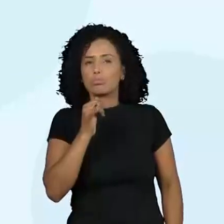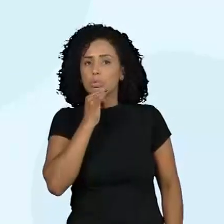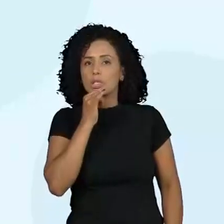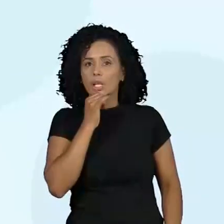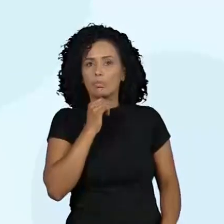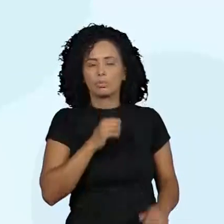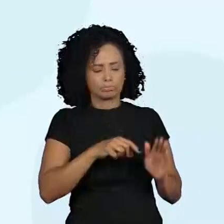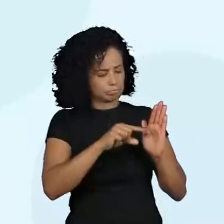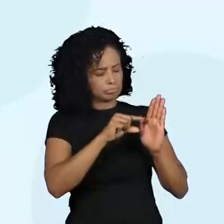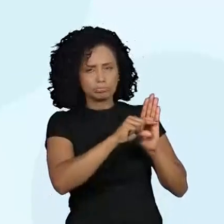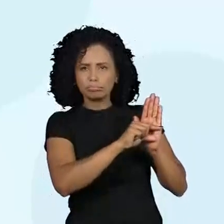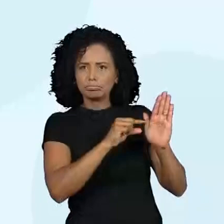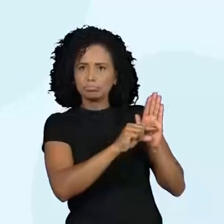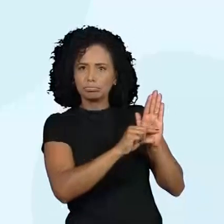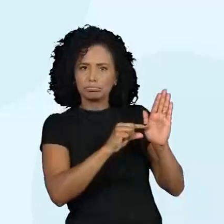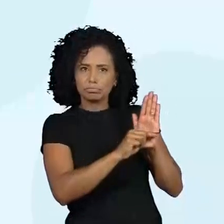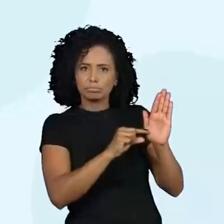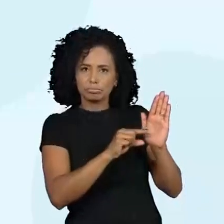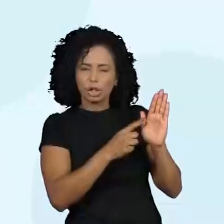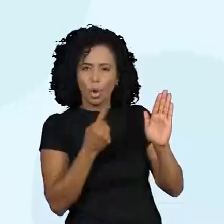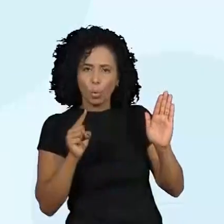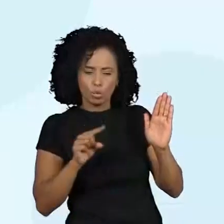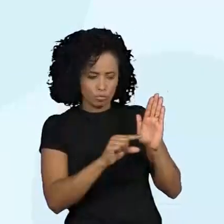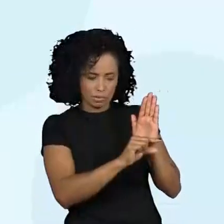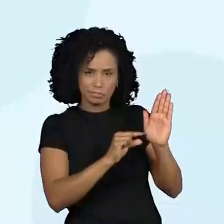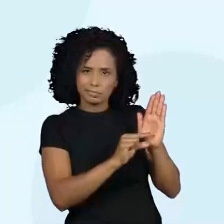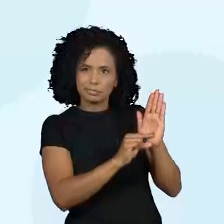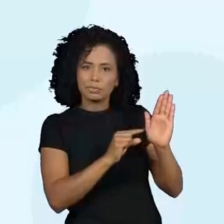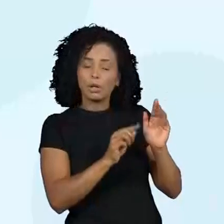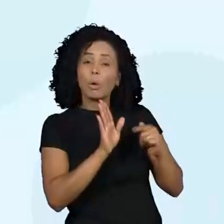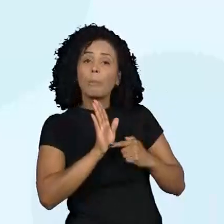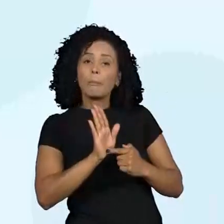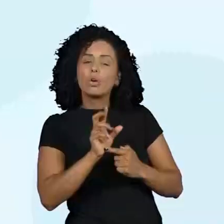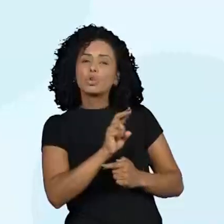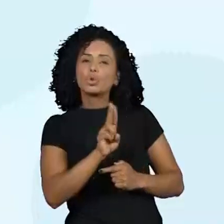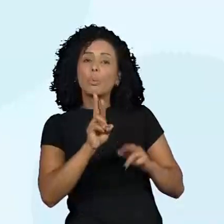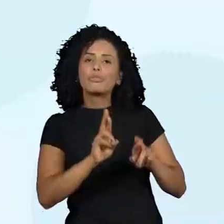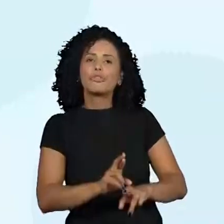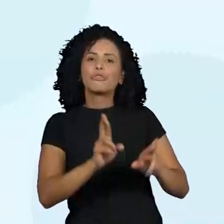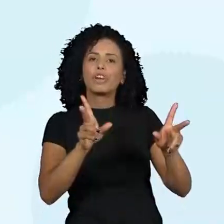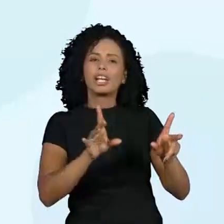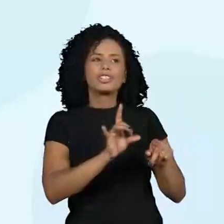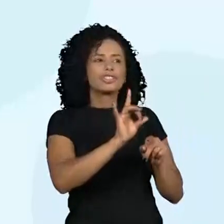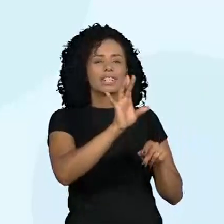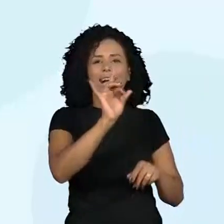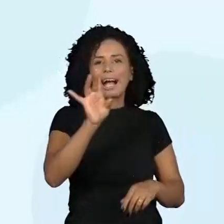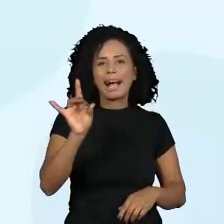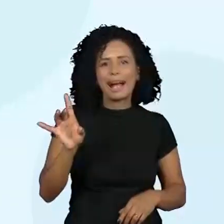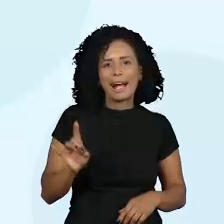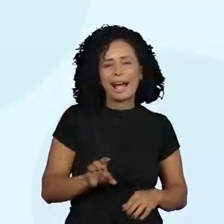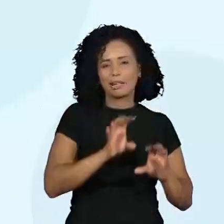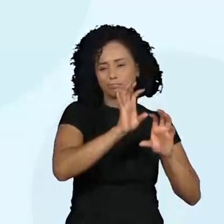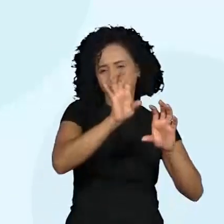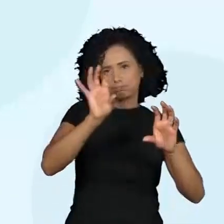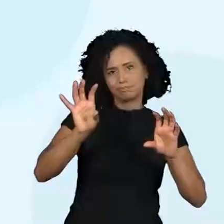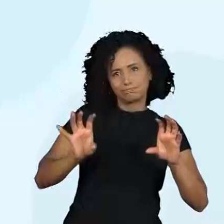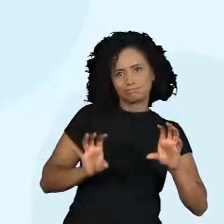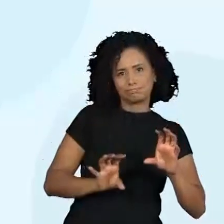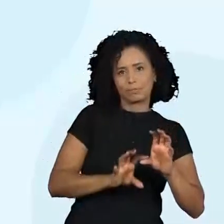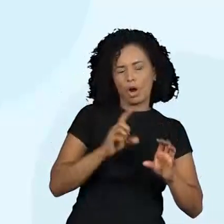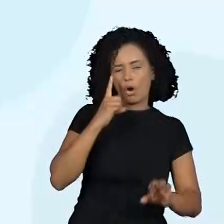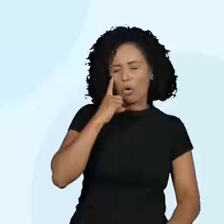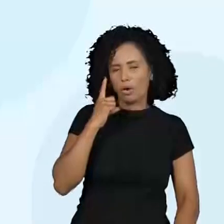nessas últimas linhas do texto que ela tem nomes diferenciados dependendo do estado, né, da região. Deixa eu pegar